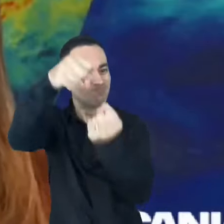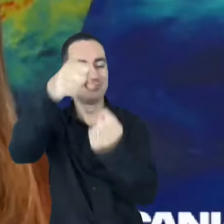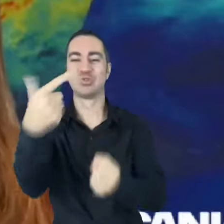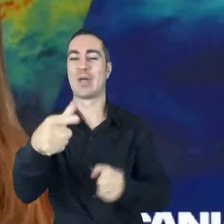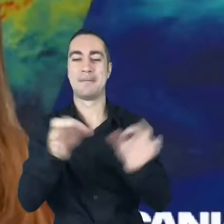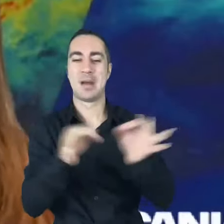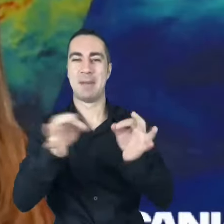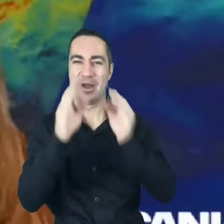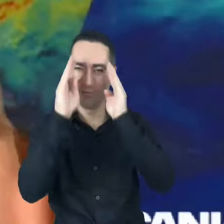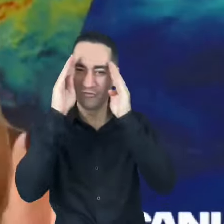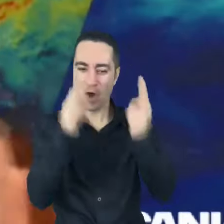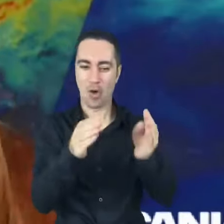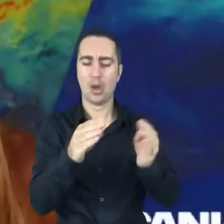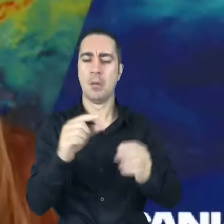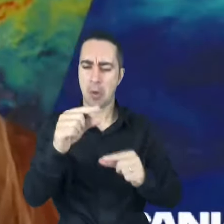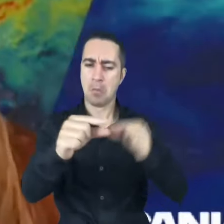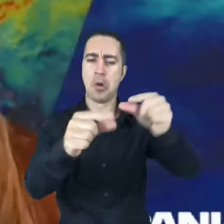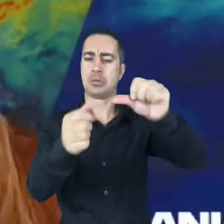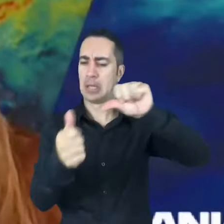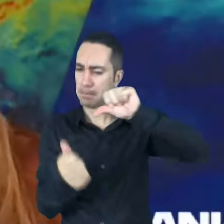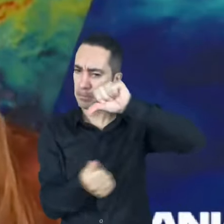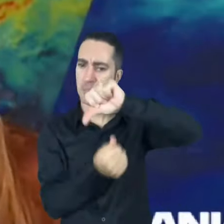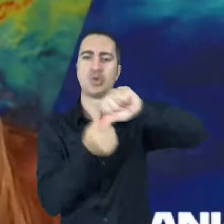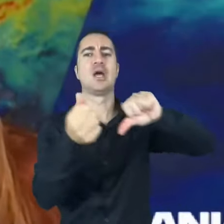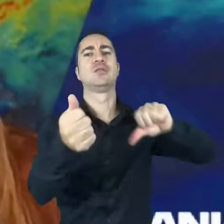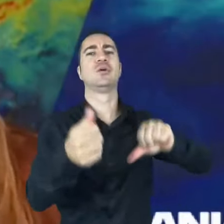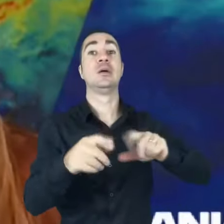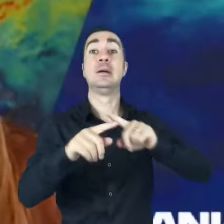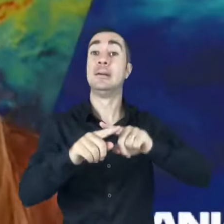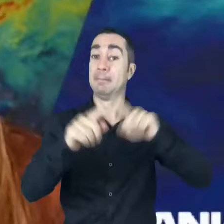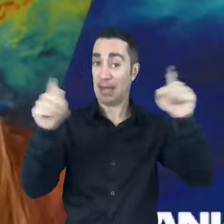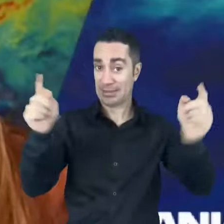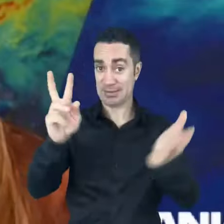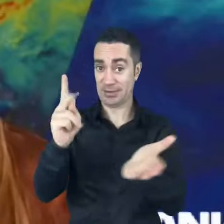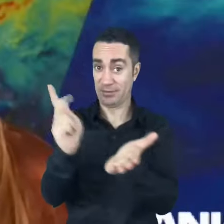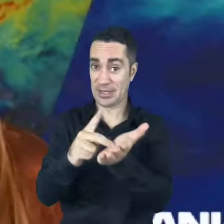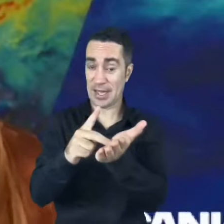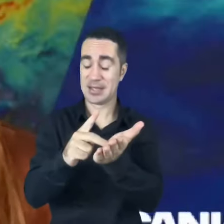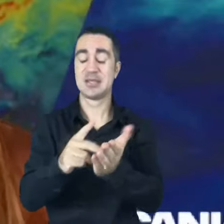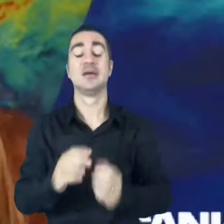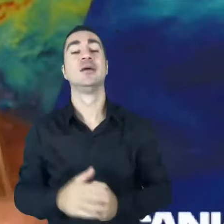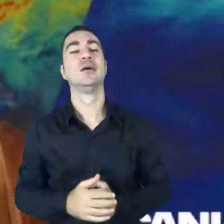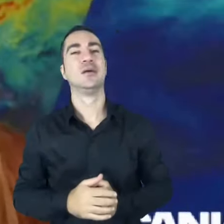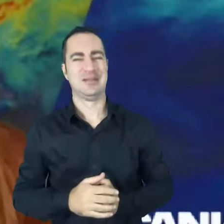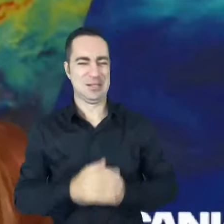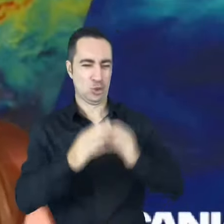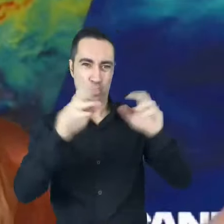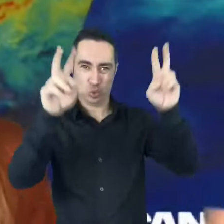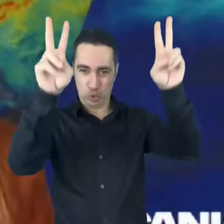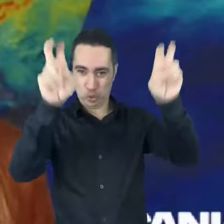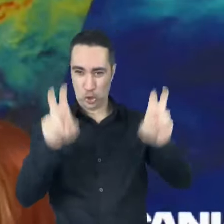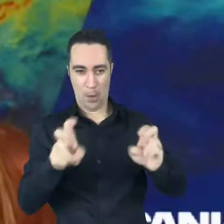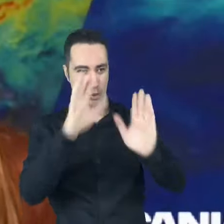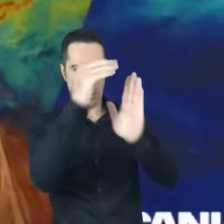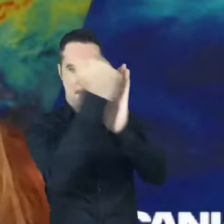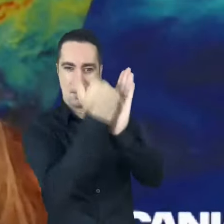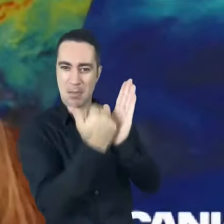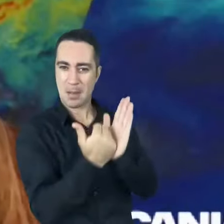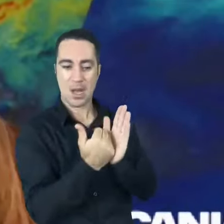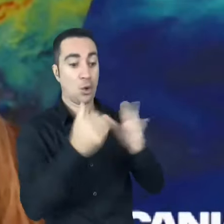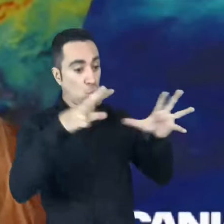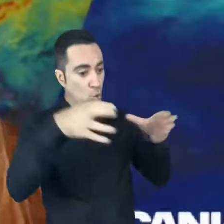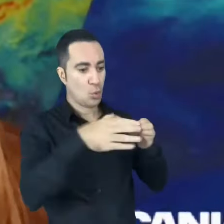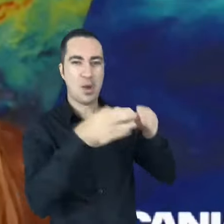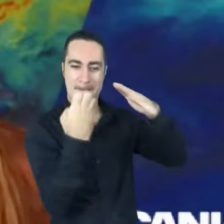mudando, mas os tópicos que os conselhos estão enfrentando, eles